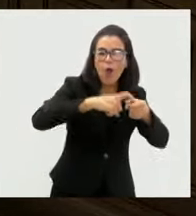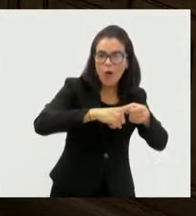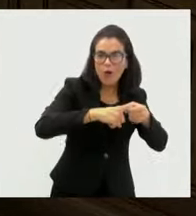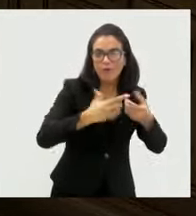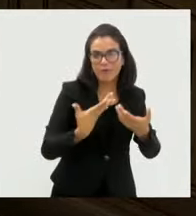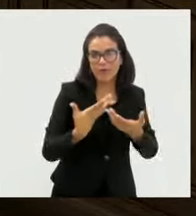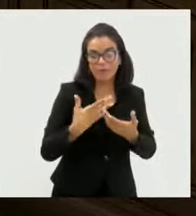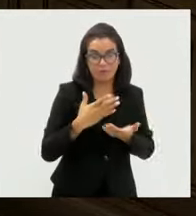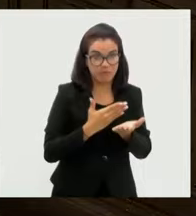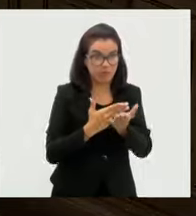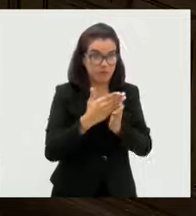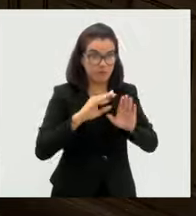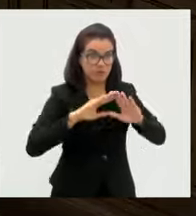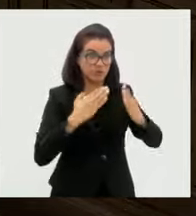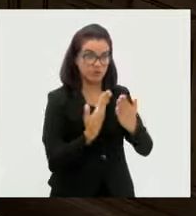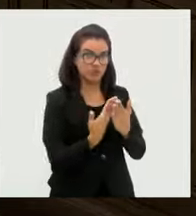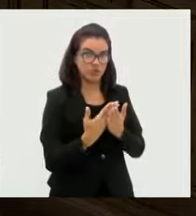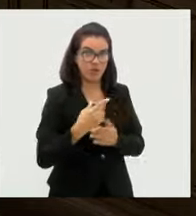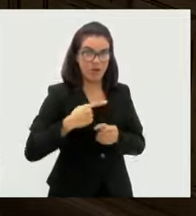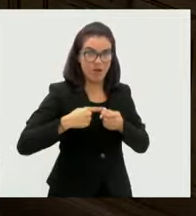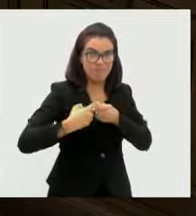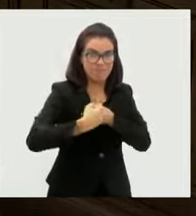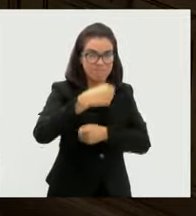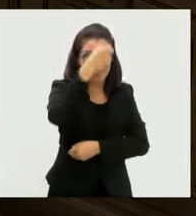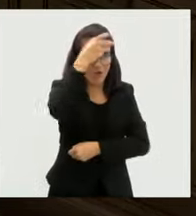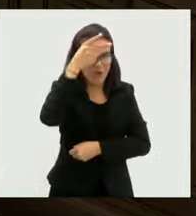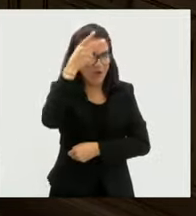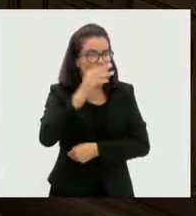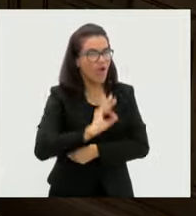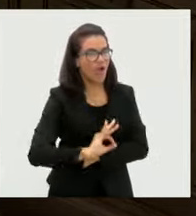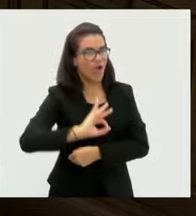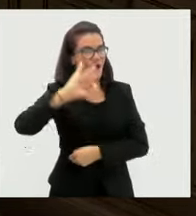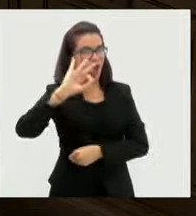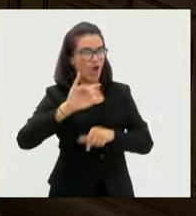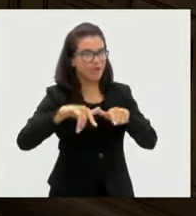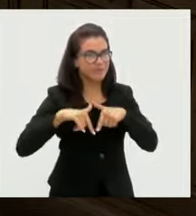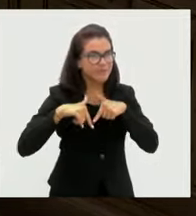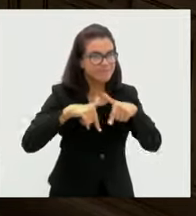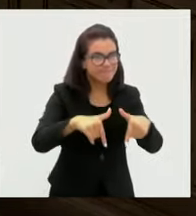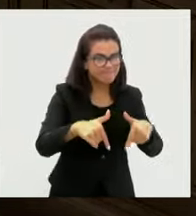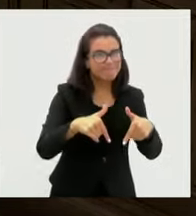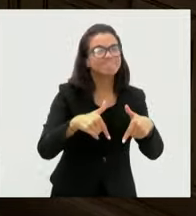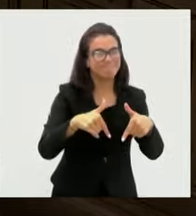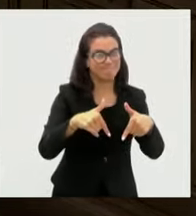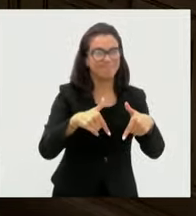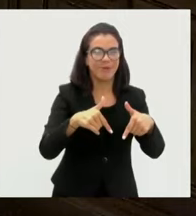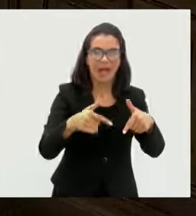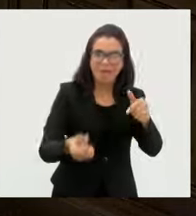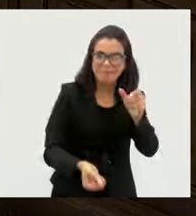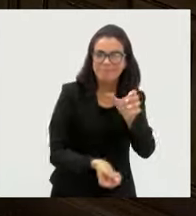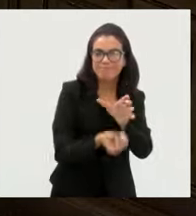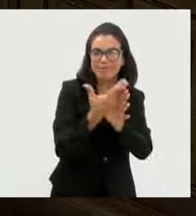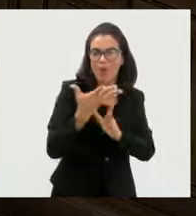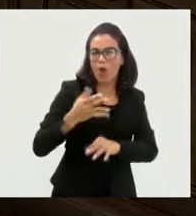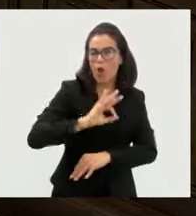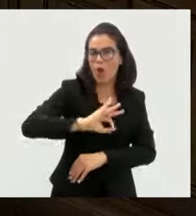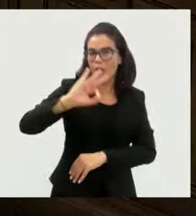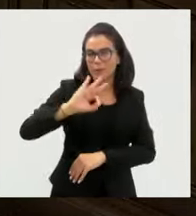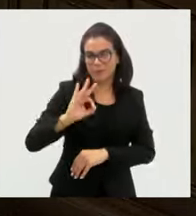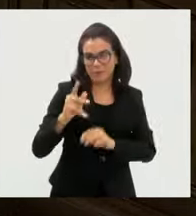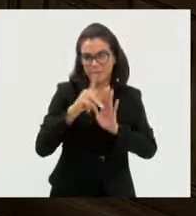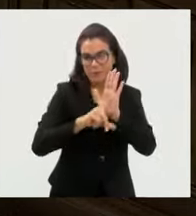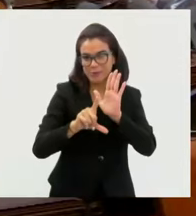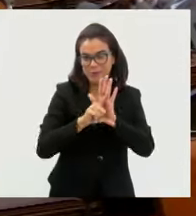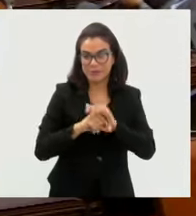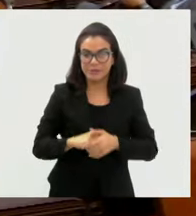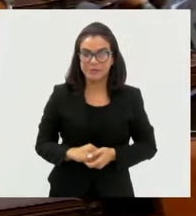pelas escolas do município seria uma boa iniciativa para dar vida ao seu belo projeto. Obrigada,